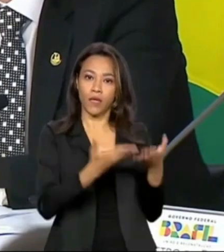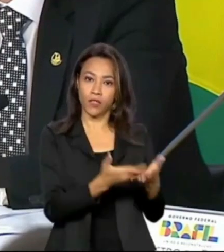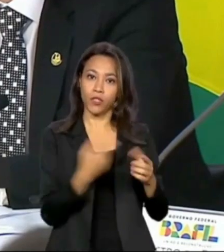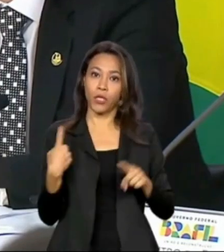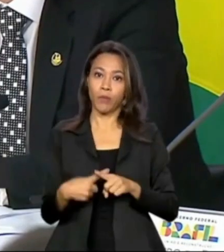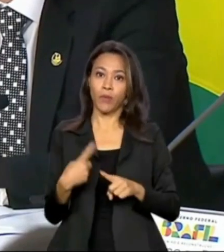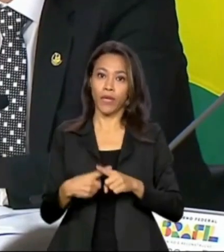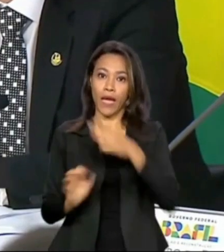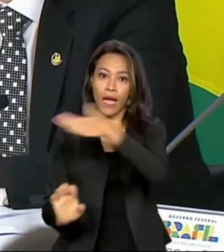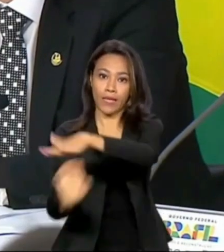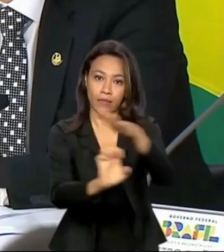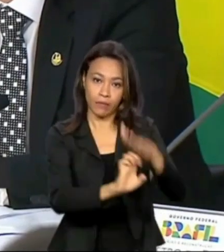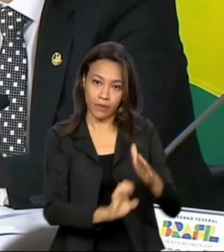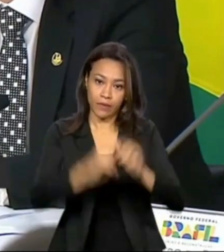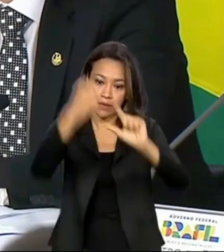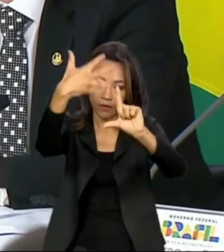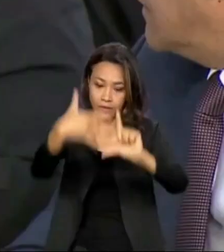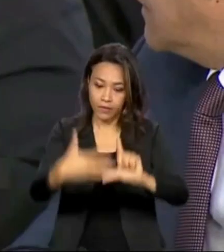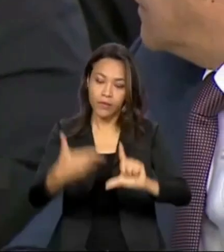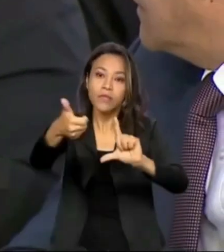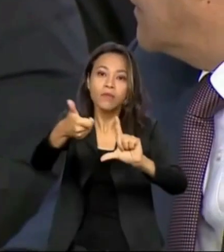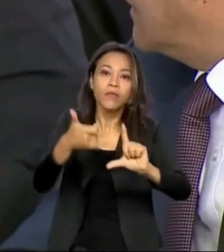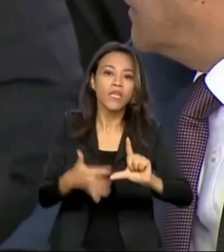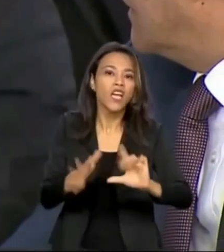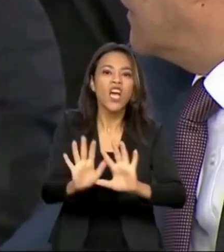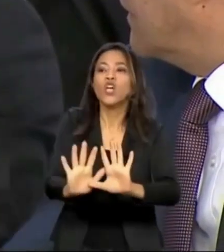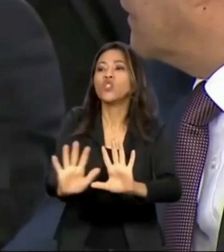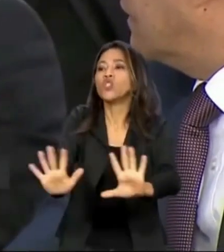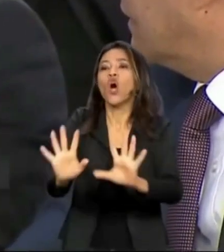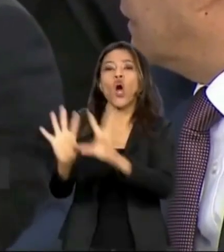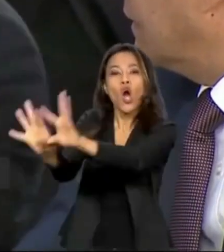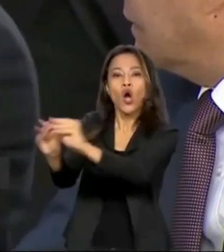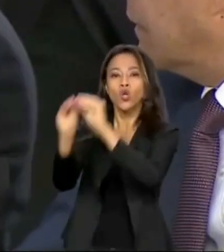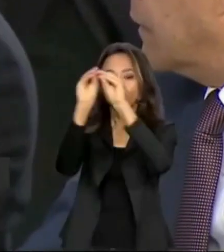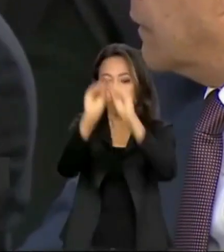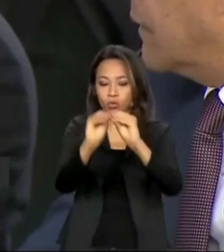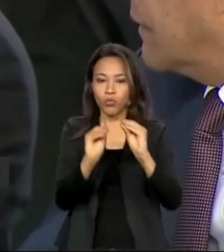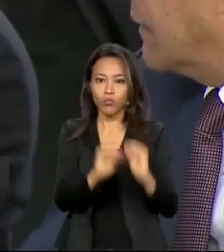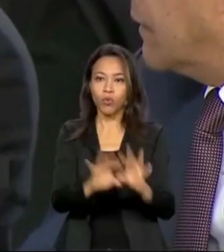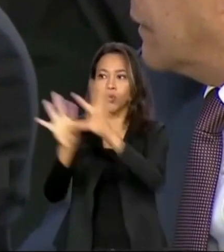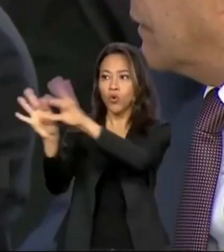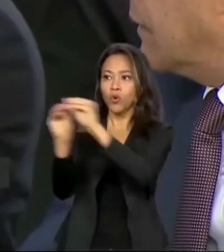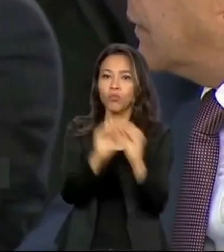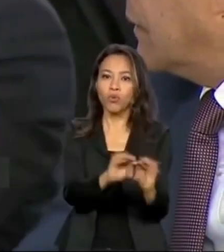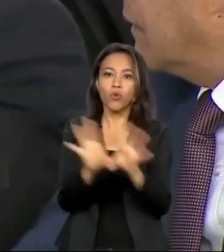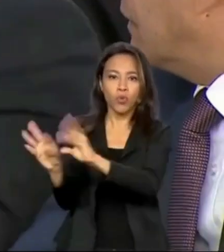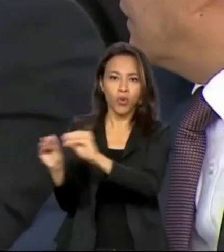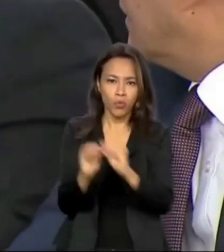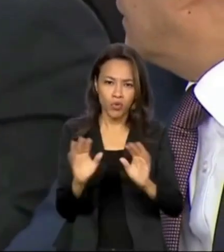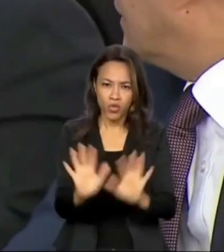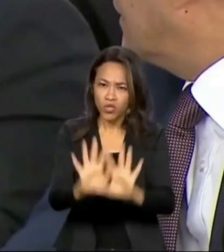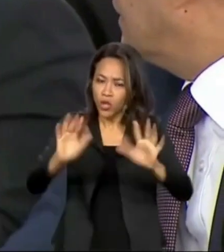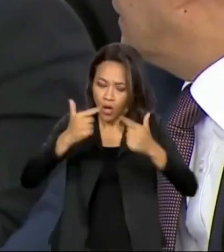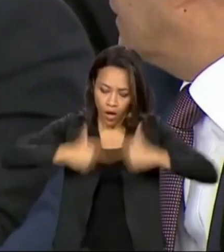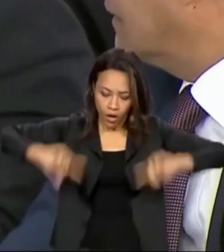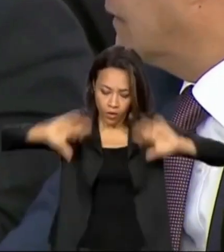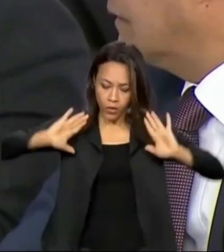plataformas dizem, as big techs, dizem que são meros depósitos de informação. Então, elas não podem